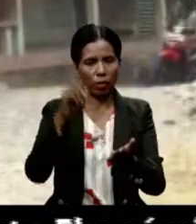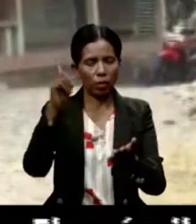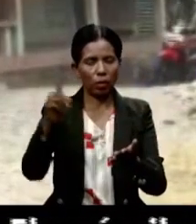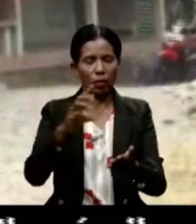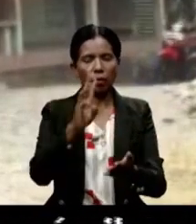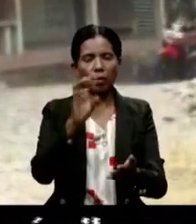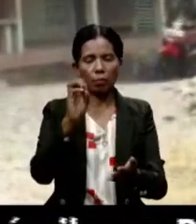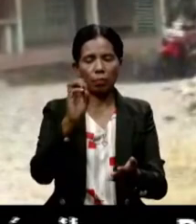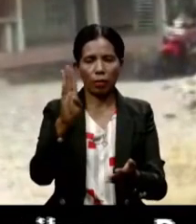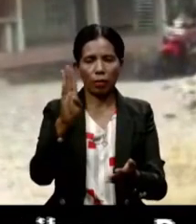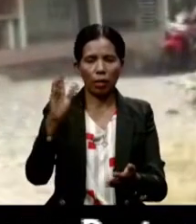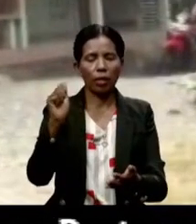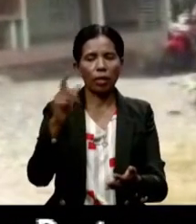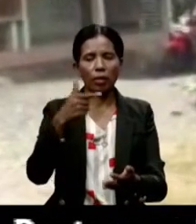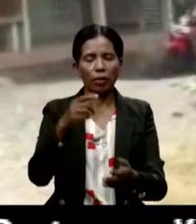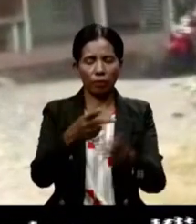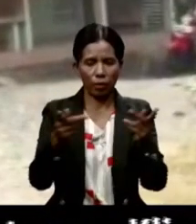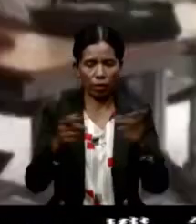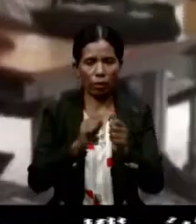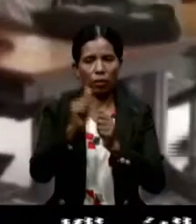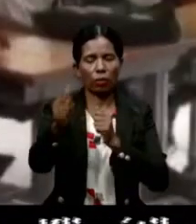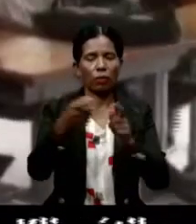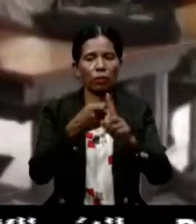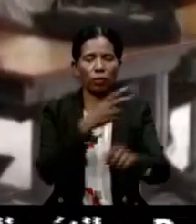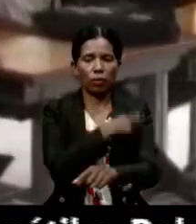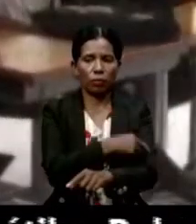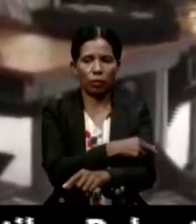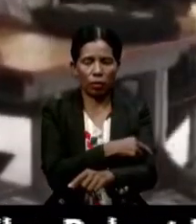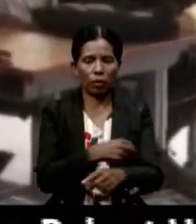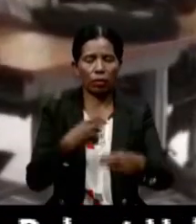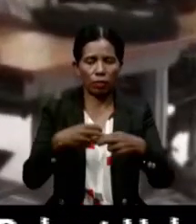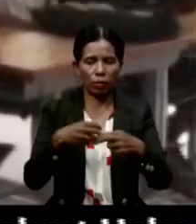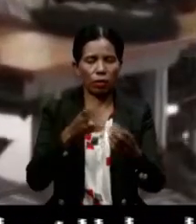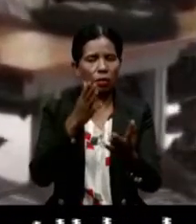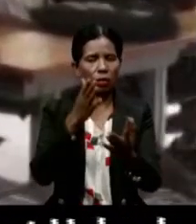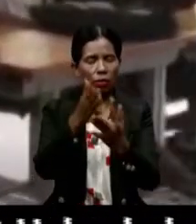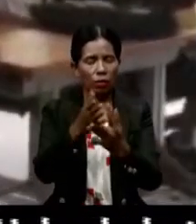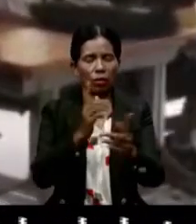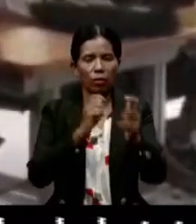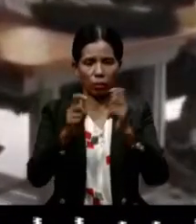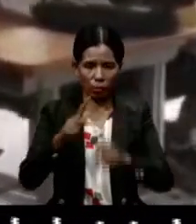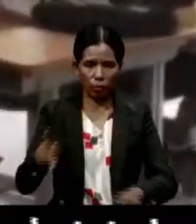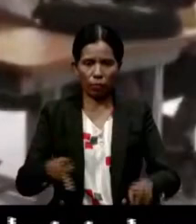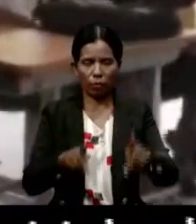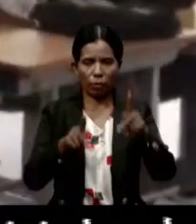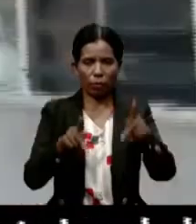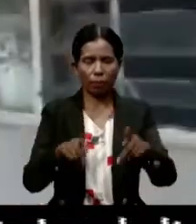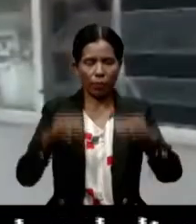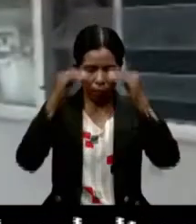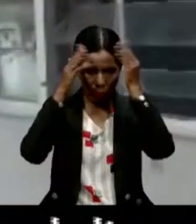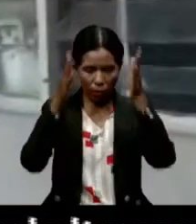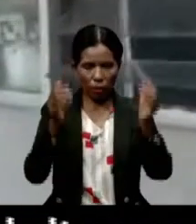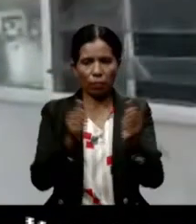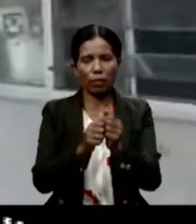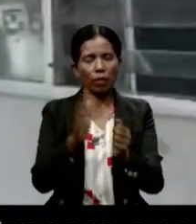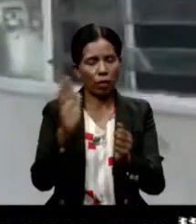Vaiburu Bahagia mai befating idane doku si fasilidade saúde no difícil atu acesa ba transporte público. Profesor Sira Hamutuk Limalulu